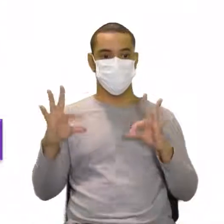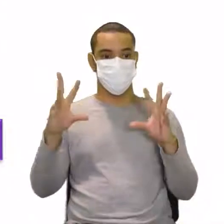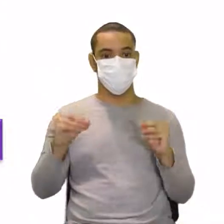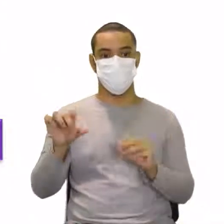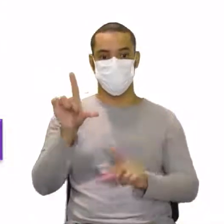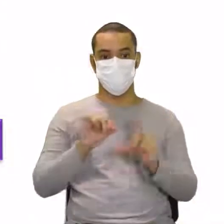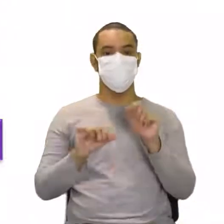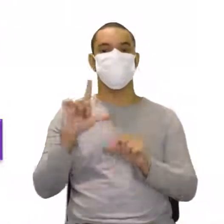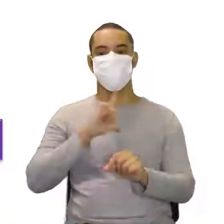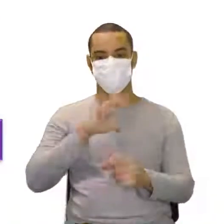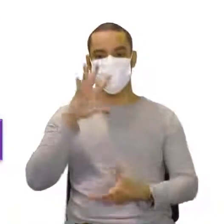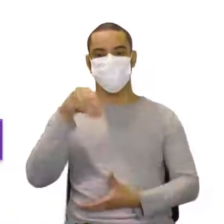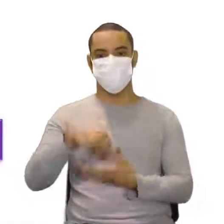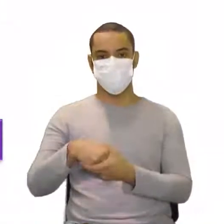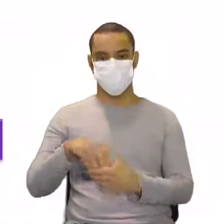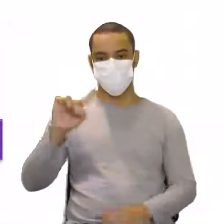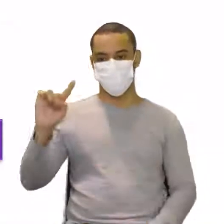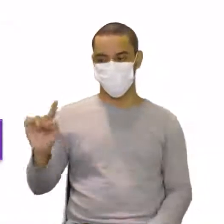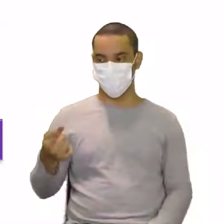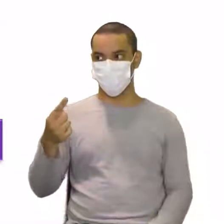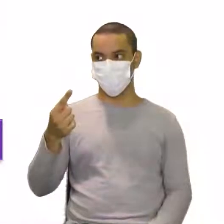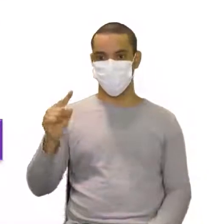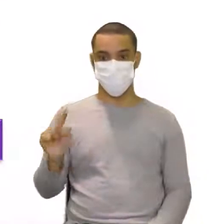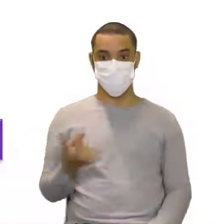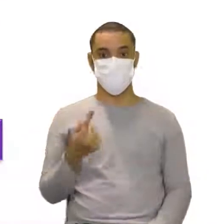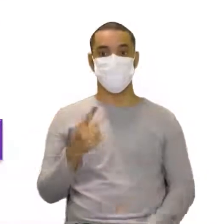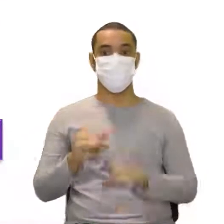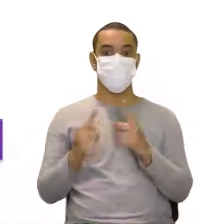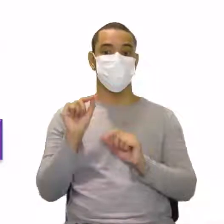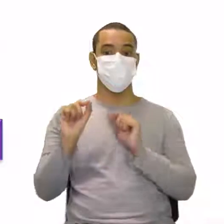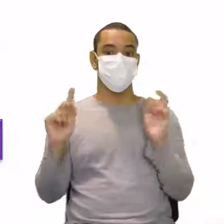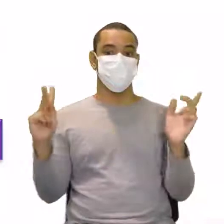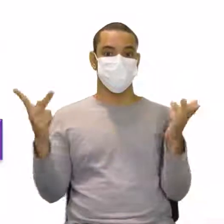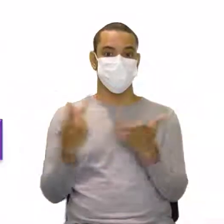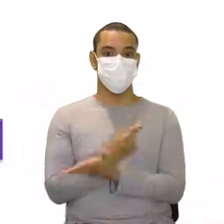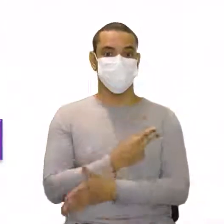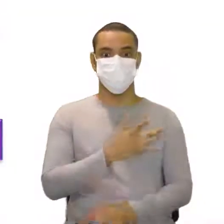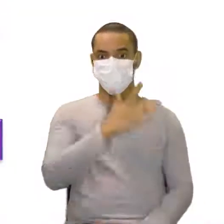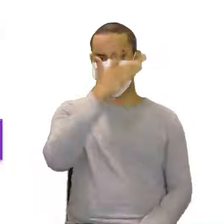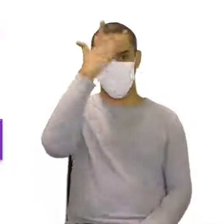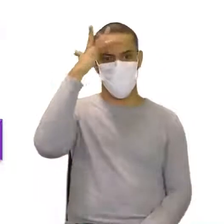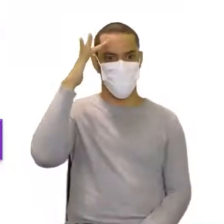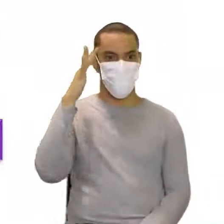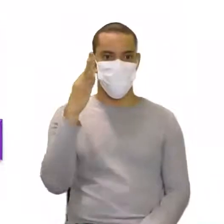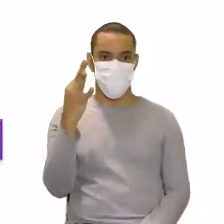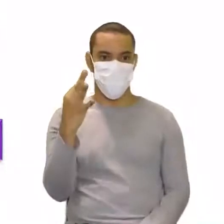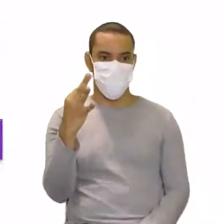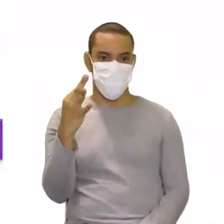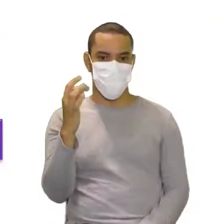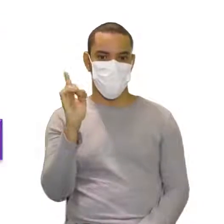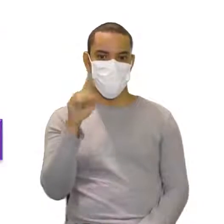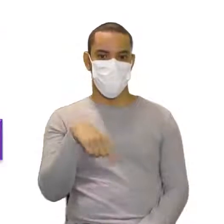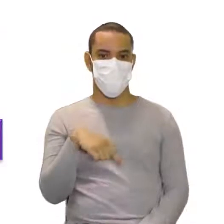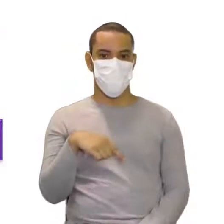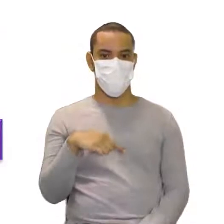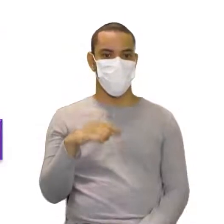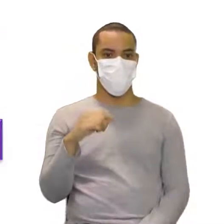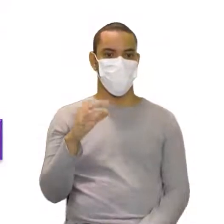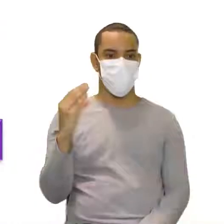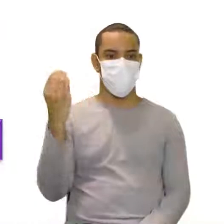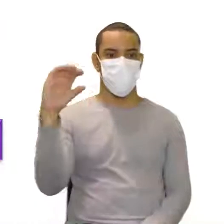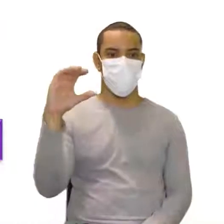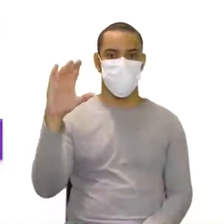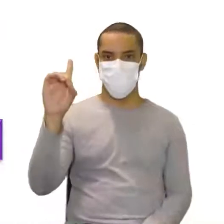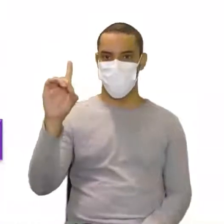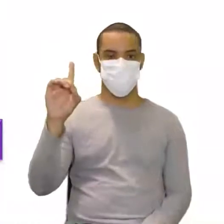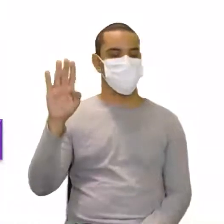estão em notação científica. Então, só que aí o que acontece? Vai que a pessoa não prestou atenção, coloca aqui, ó, coloca errado. Tá vendo?